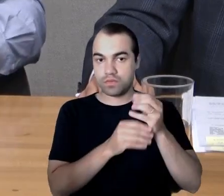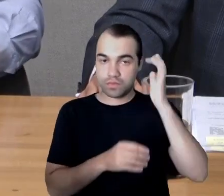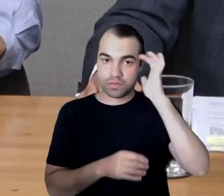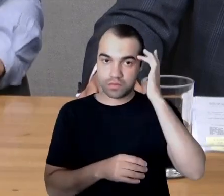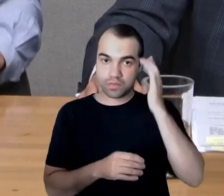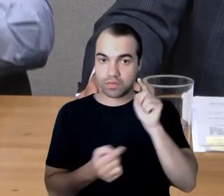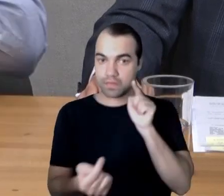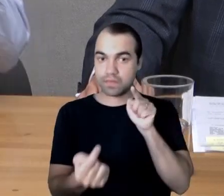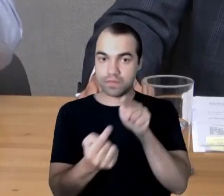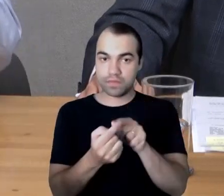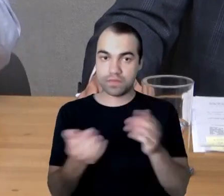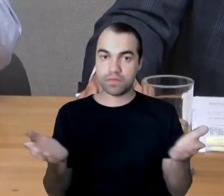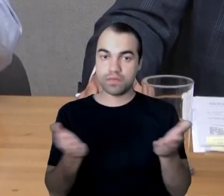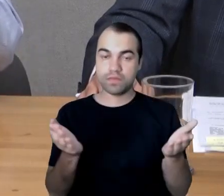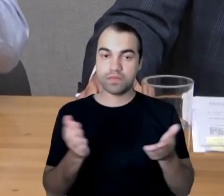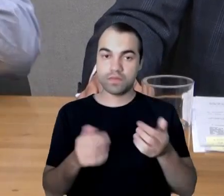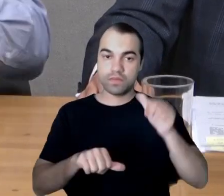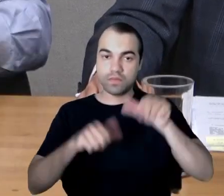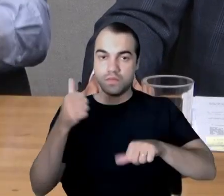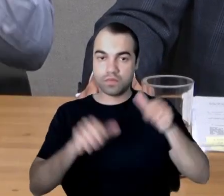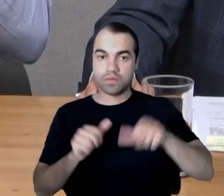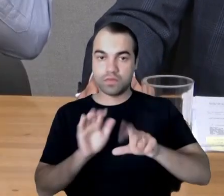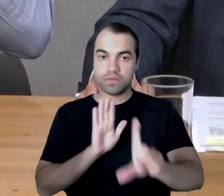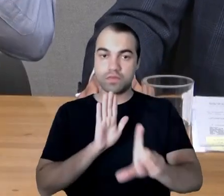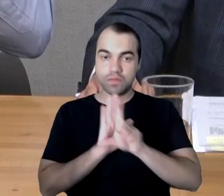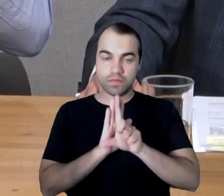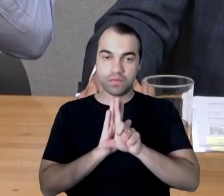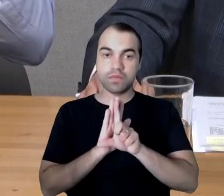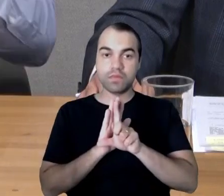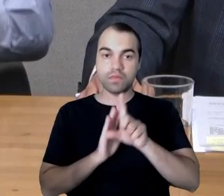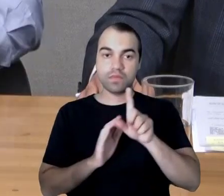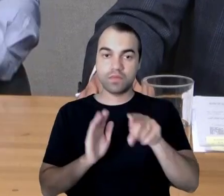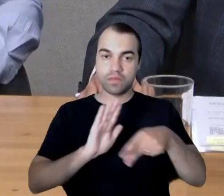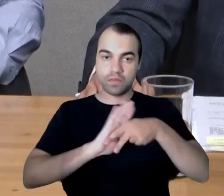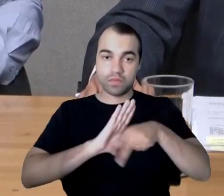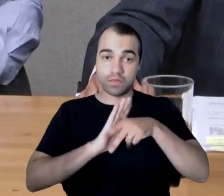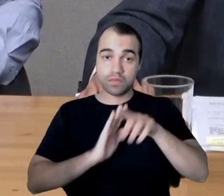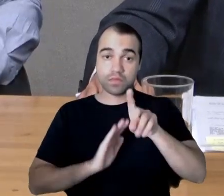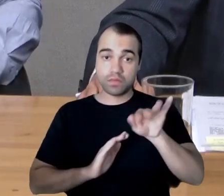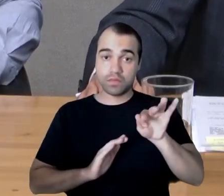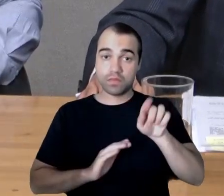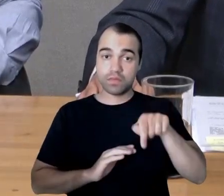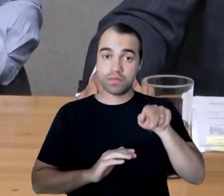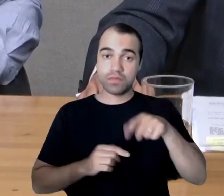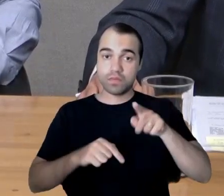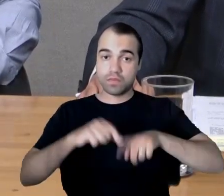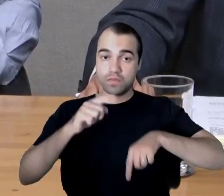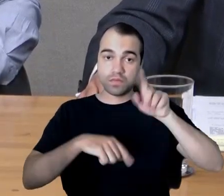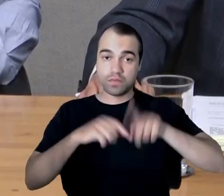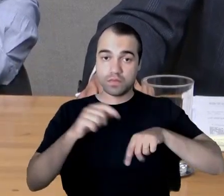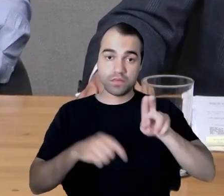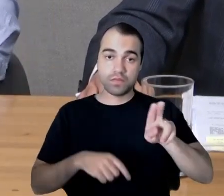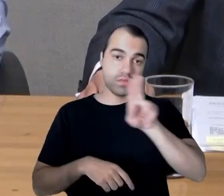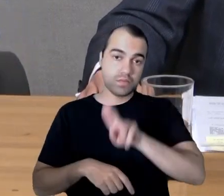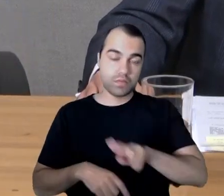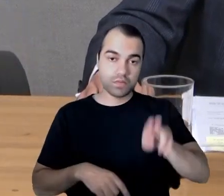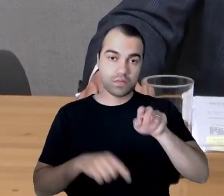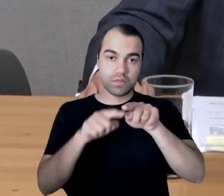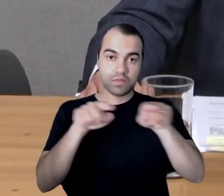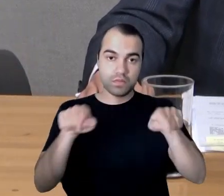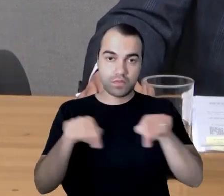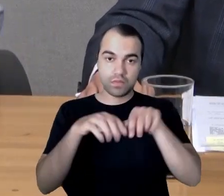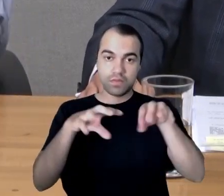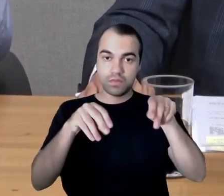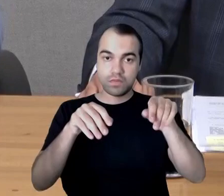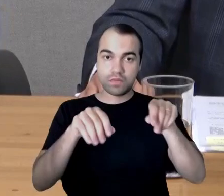do nosso da nossa análise na Lei Orgânica do Distrito Federal porque se trata ainda de matéria de uso do solo então a forma correta